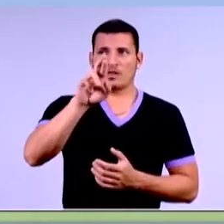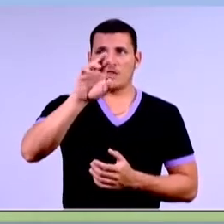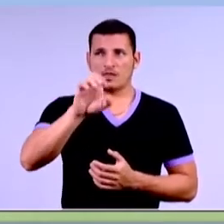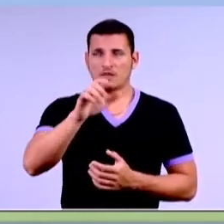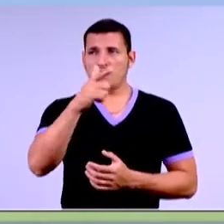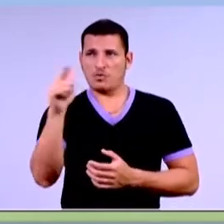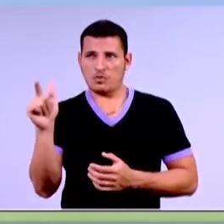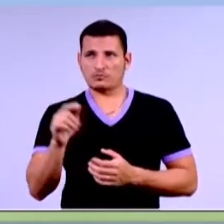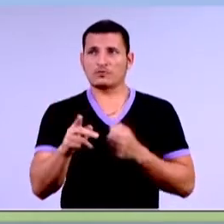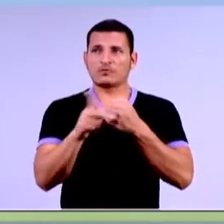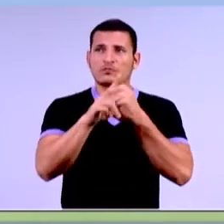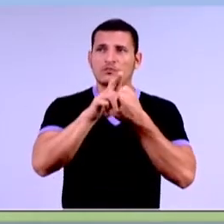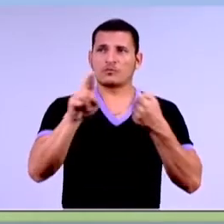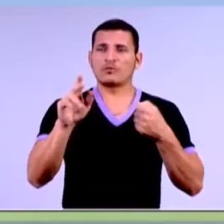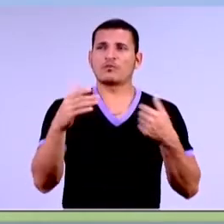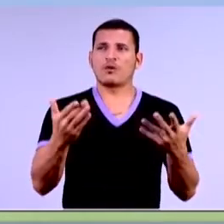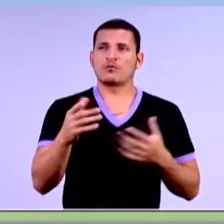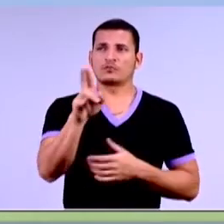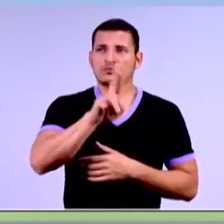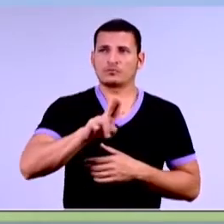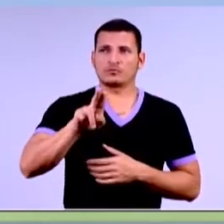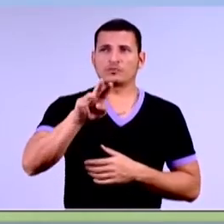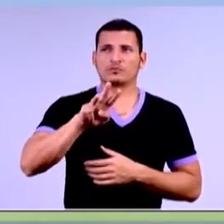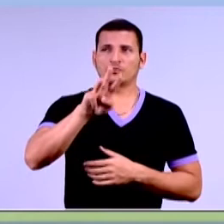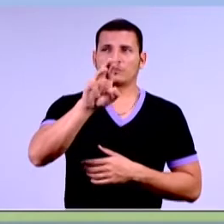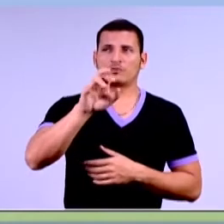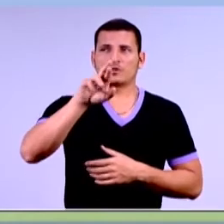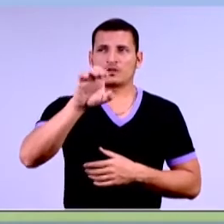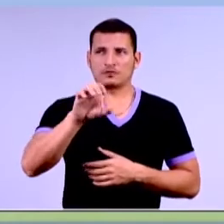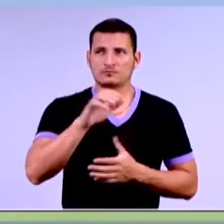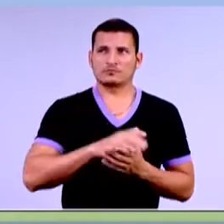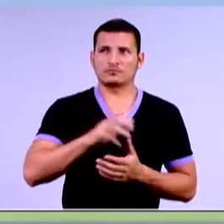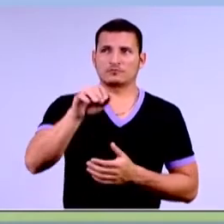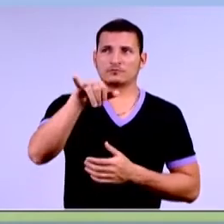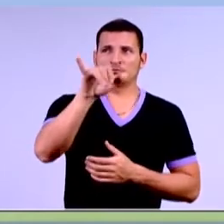sobraram então para usar com o e o